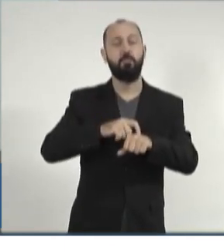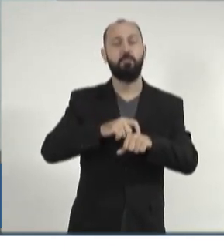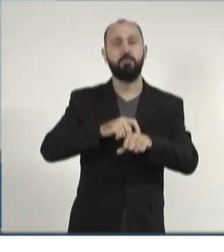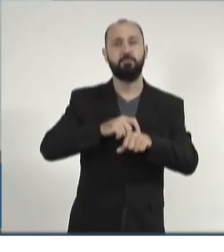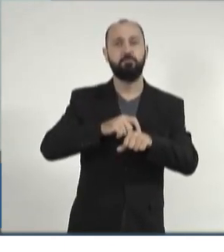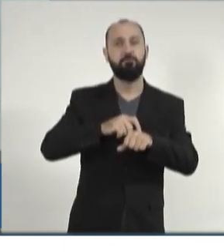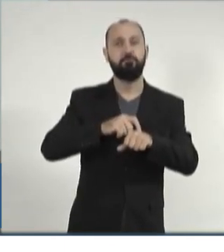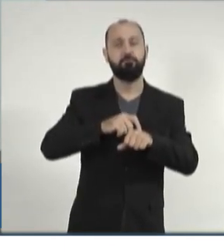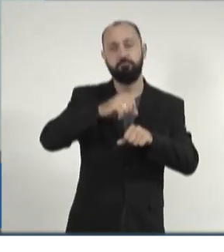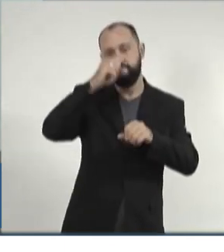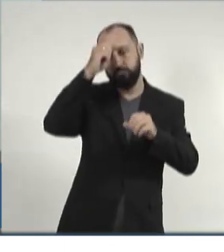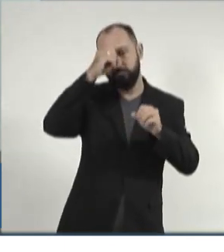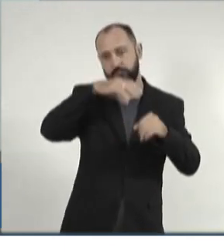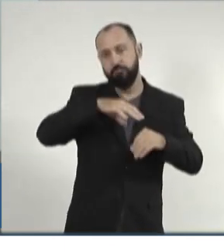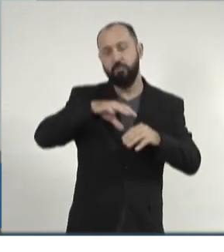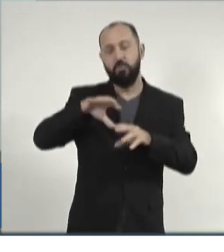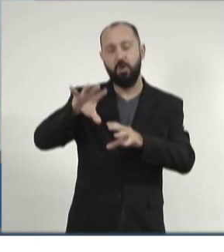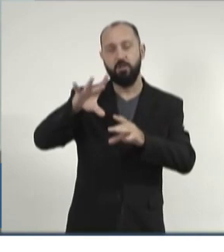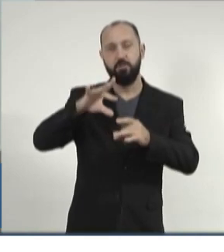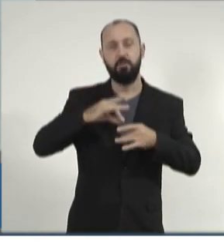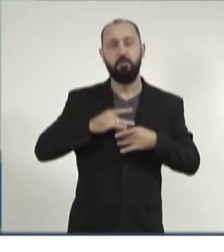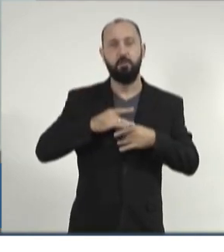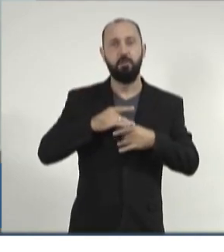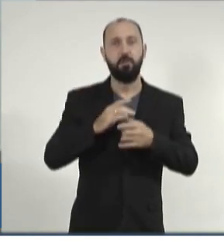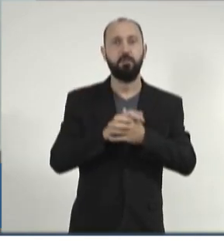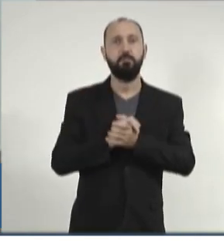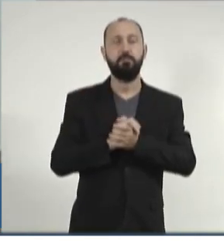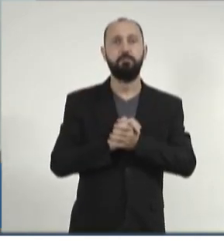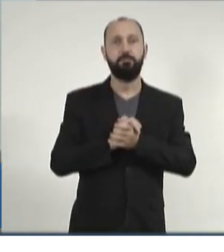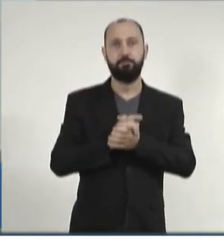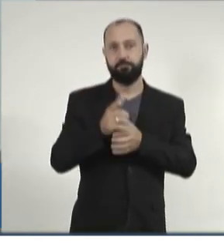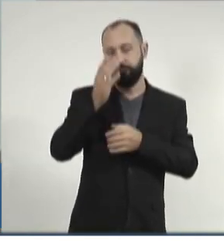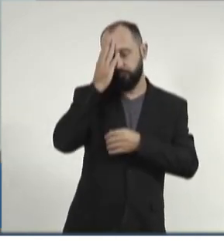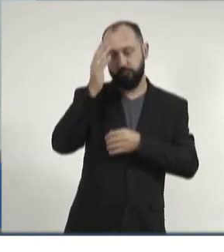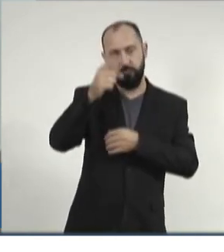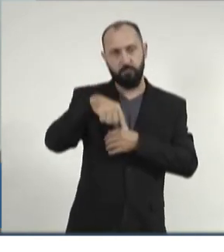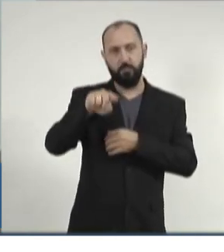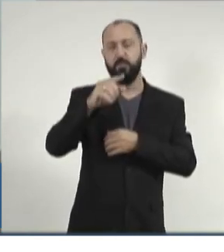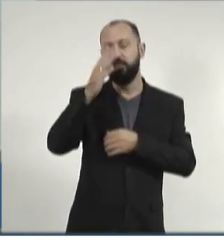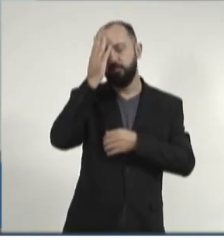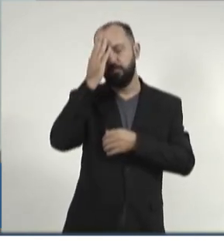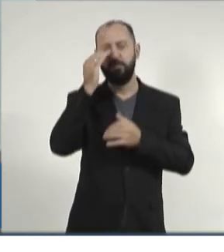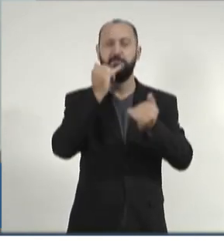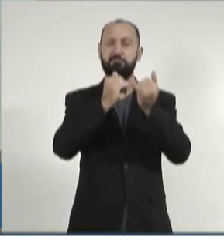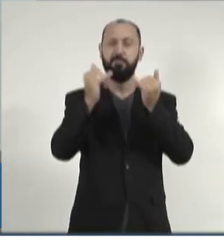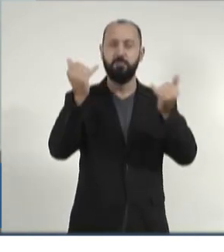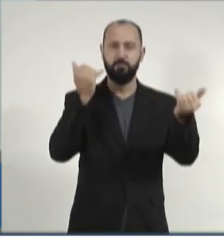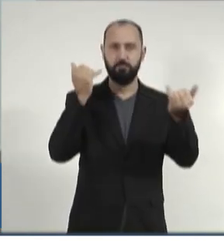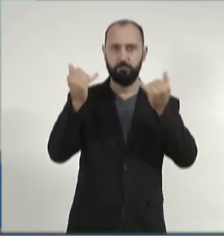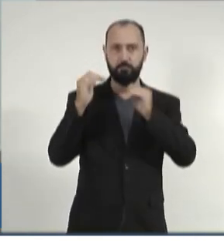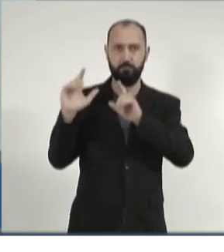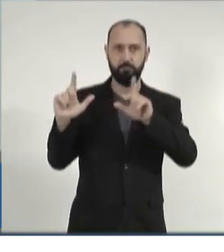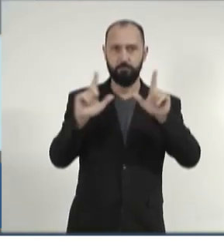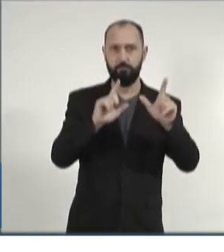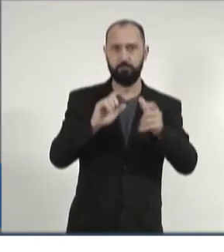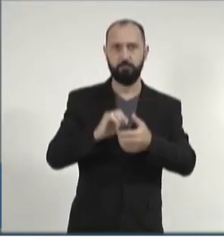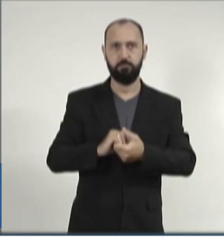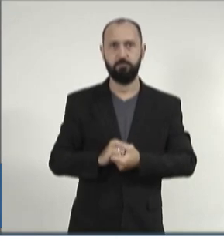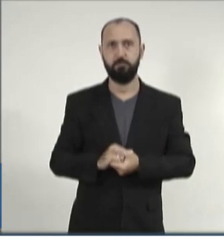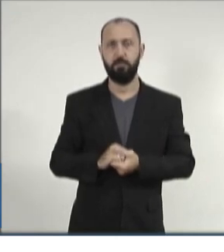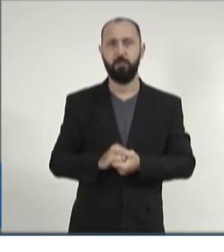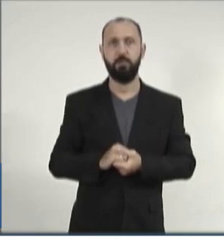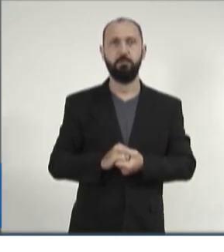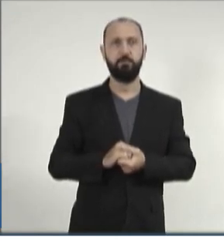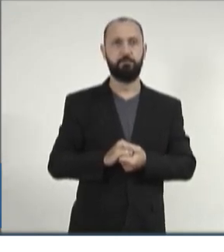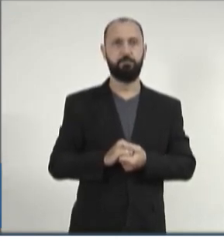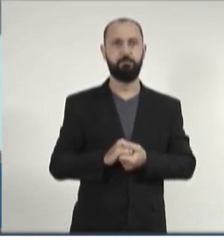violência. Para quem não sabe, embora todo mundo já tenha ouvido falar, pode passar. Tá comigo? Ah, não, tá com